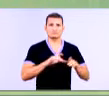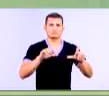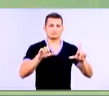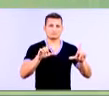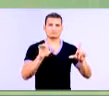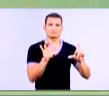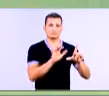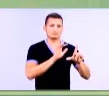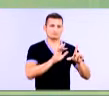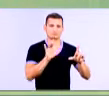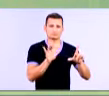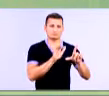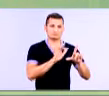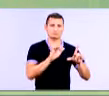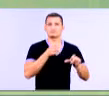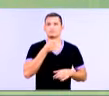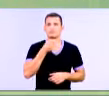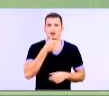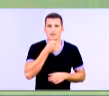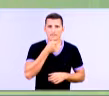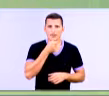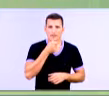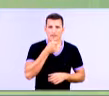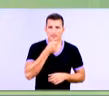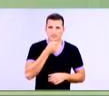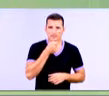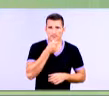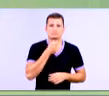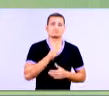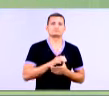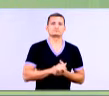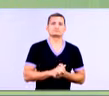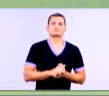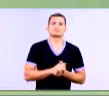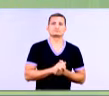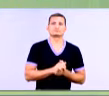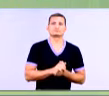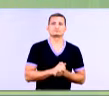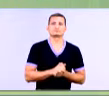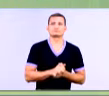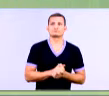touchscreen, né? O microfone, o scanner, o disco rígido, etc. Né?